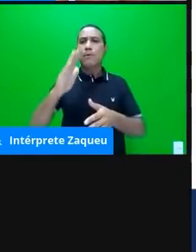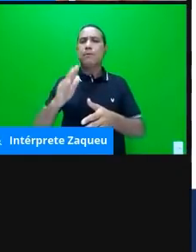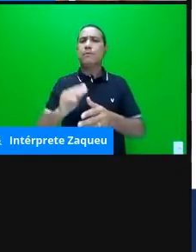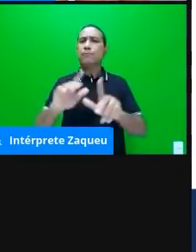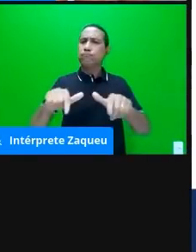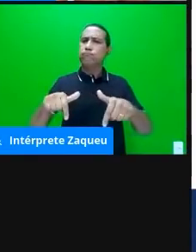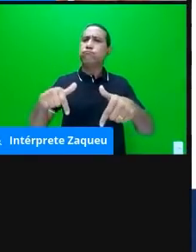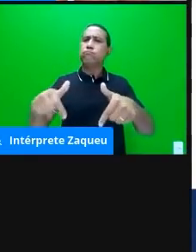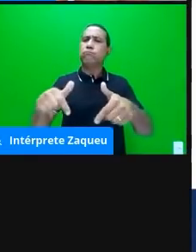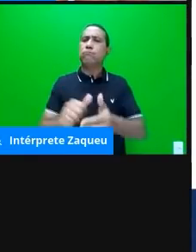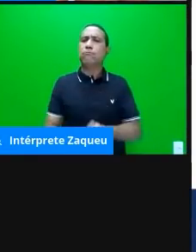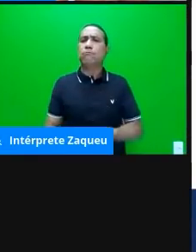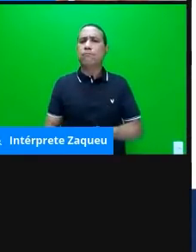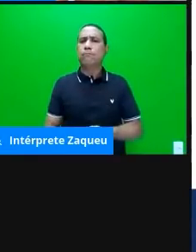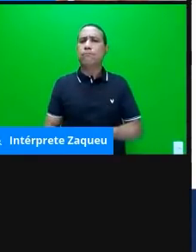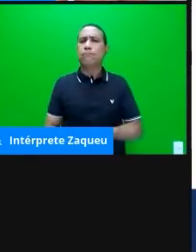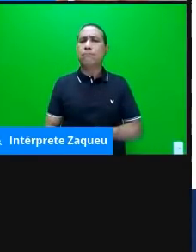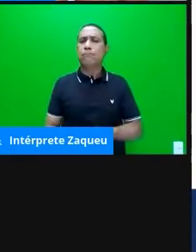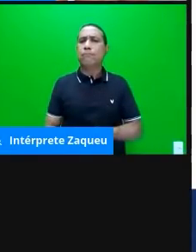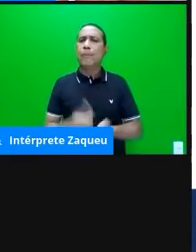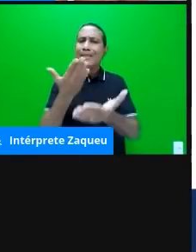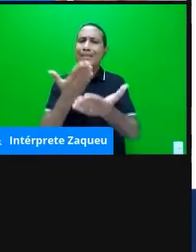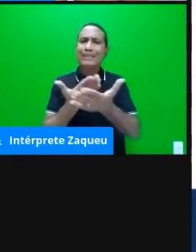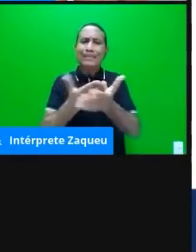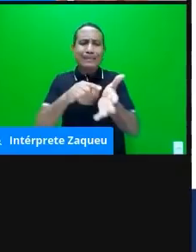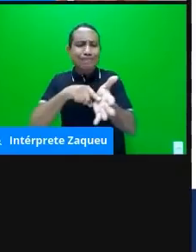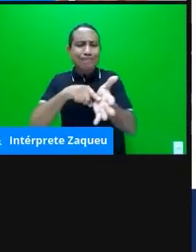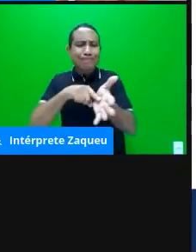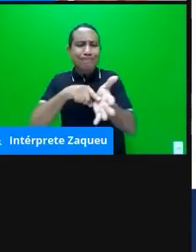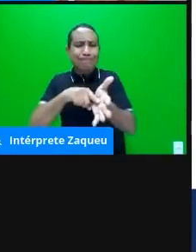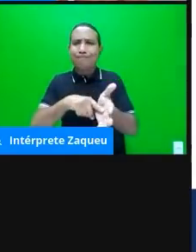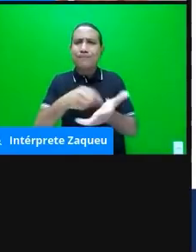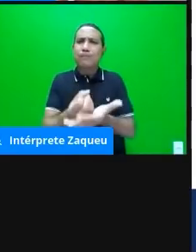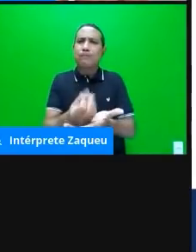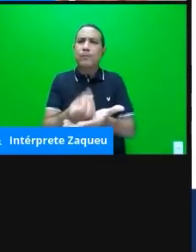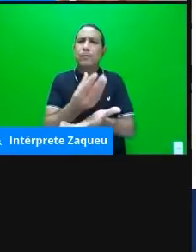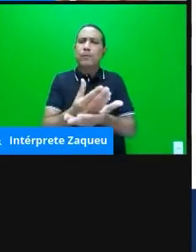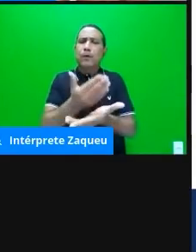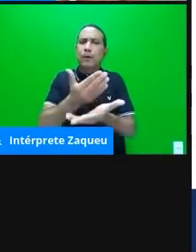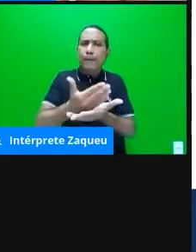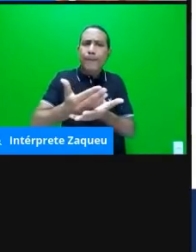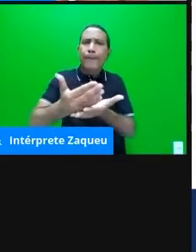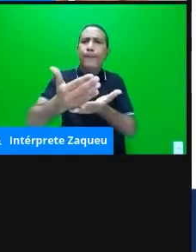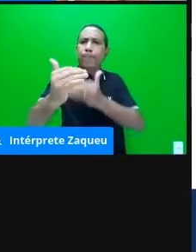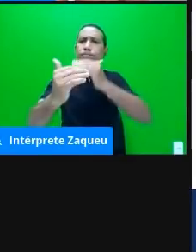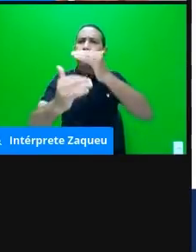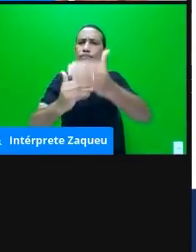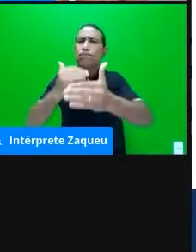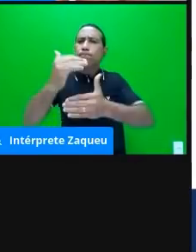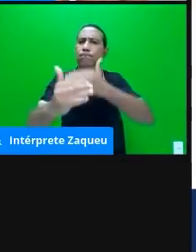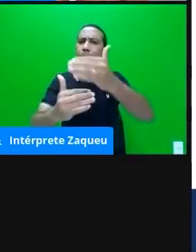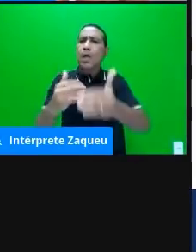Os estudos da alfabetização, à medida que eles estão avançando, nós